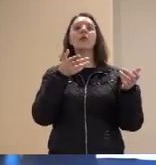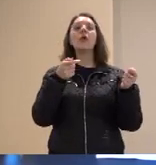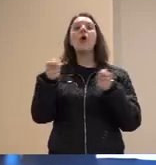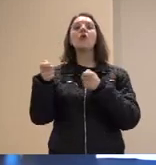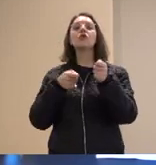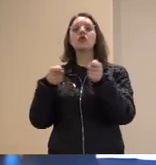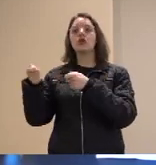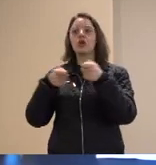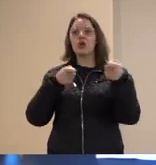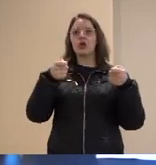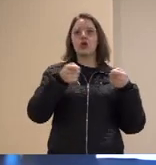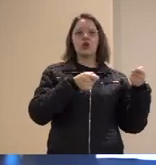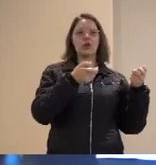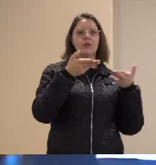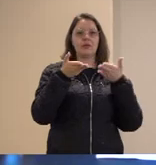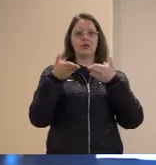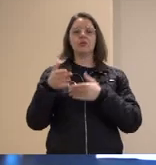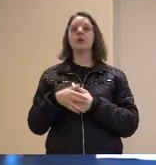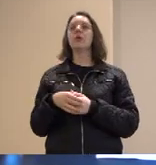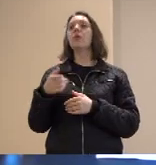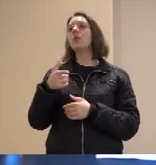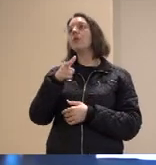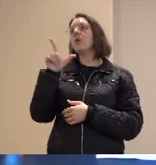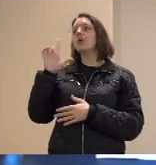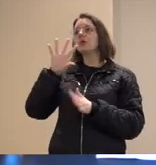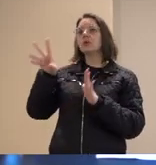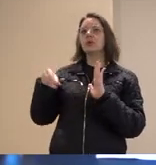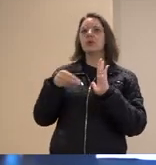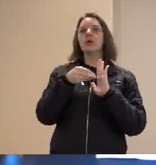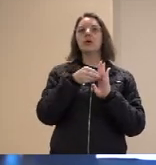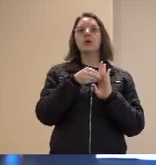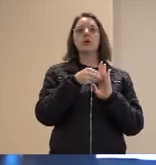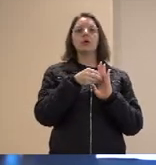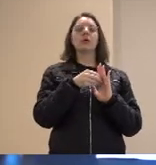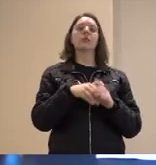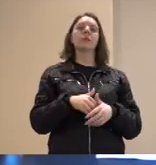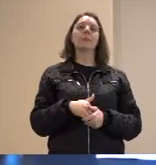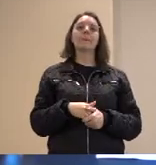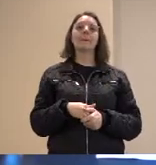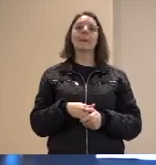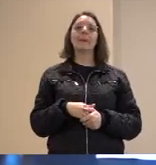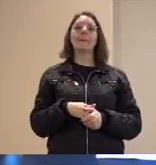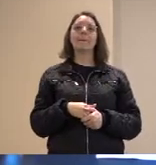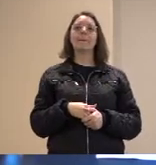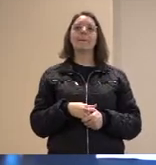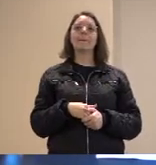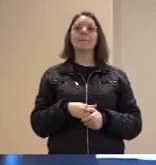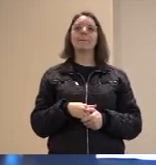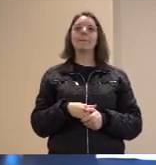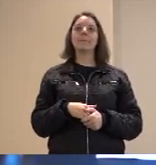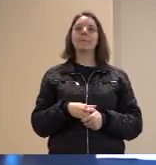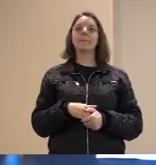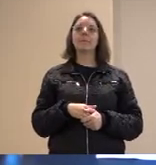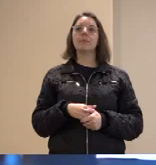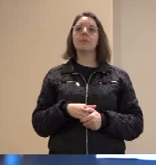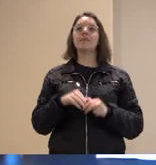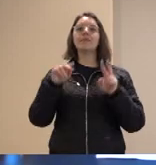outro ponto que estava presente lá no reordenamento. A questão